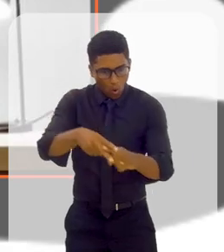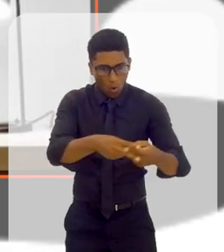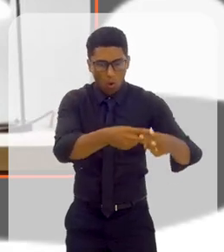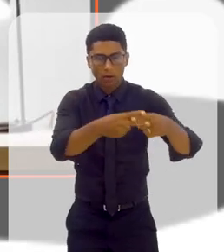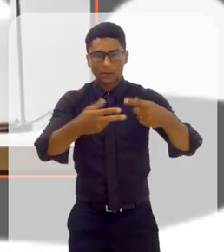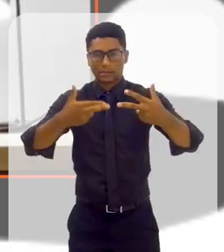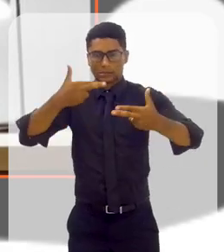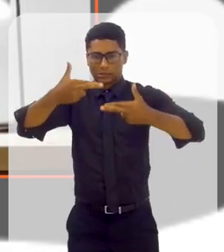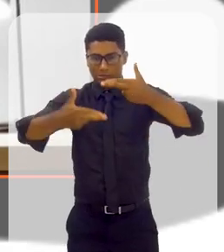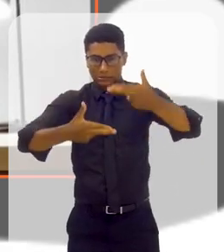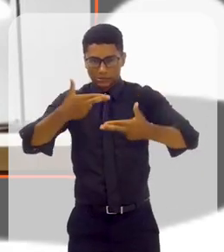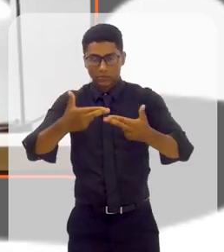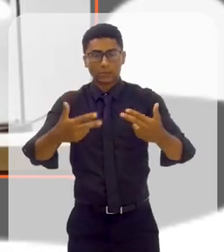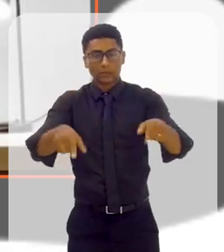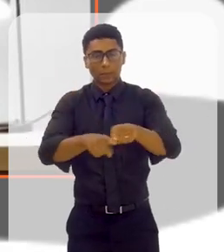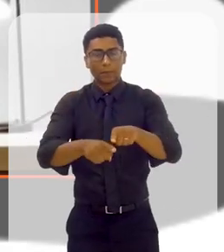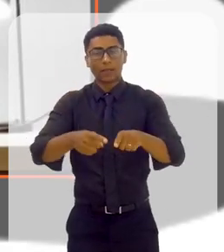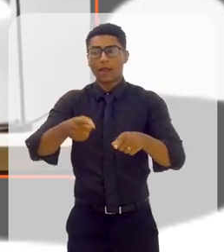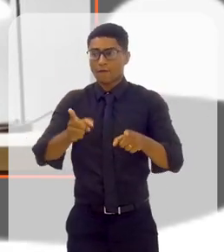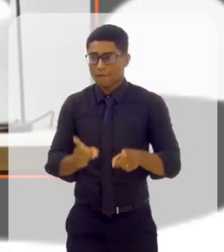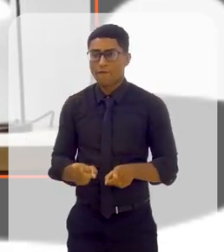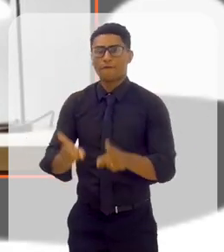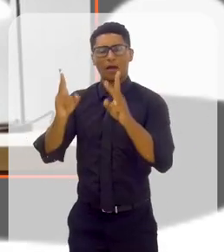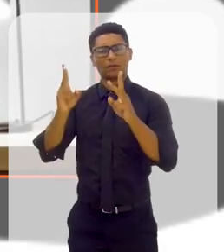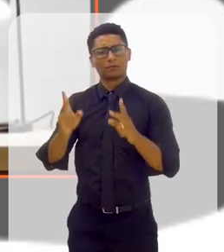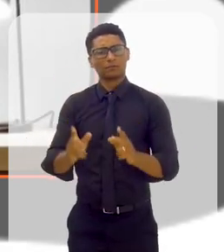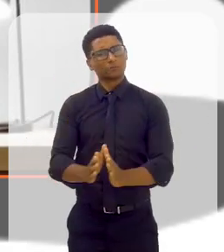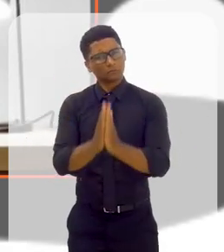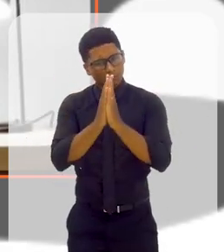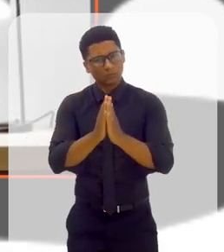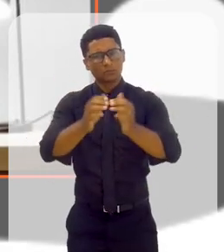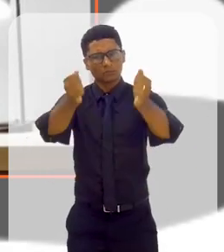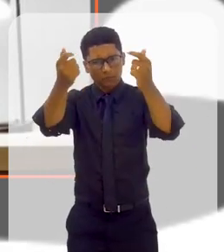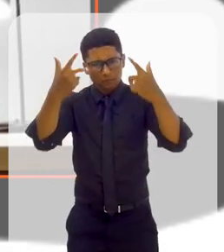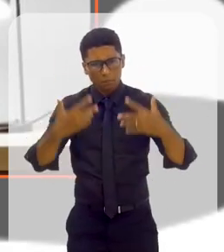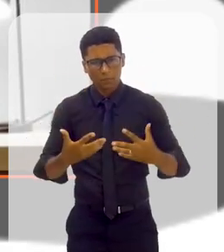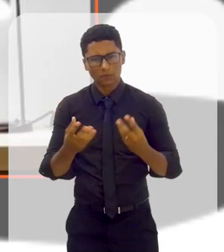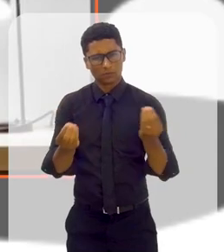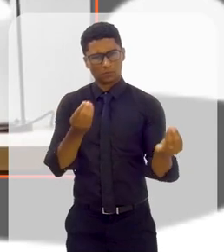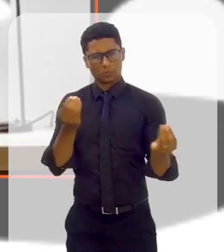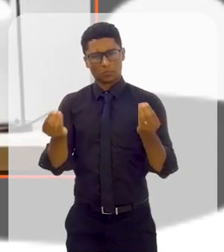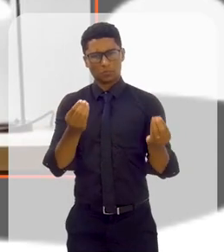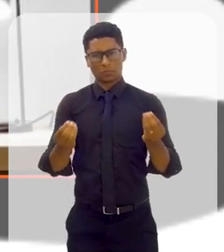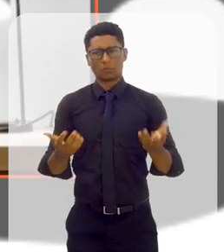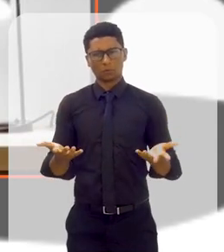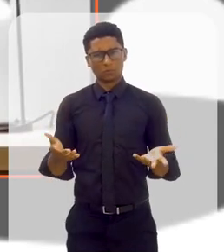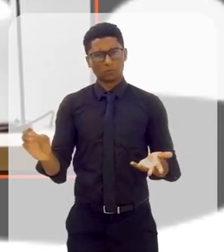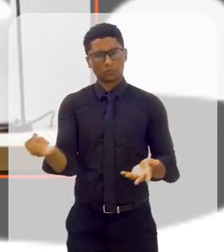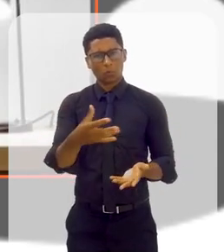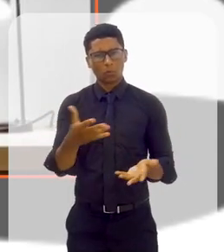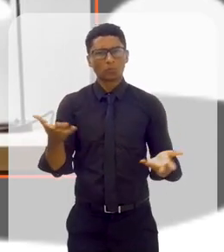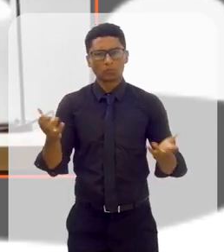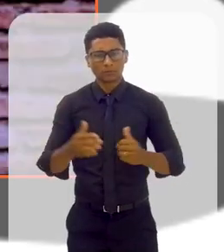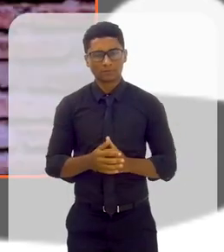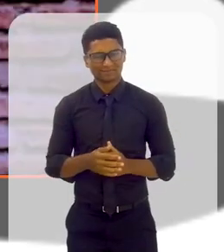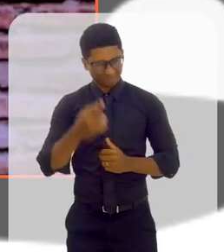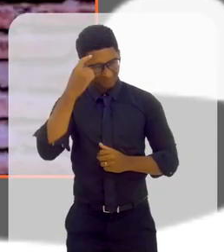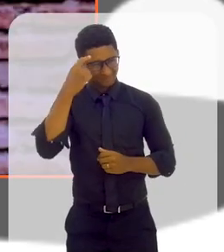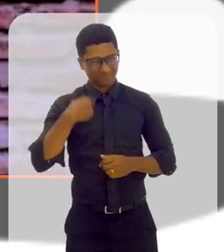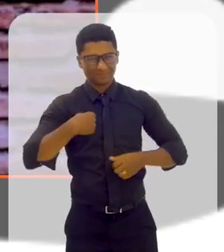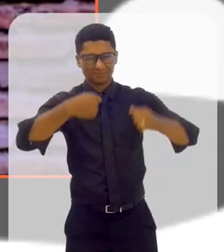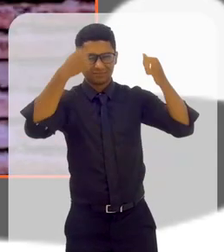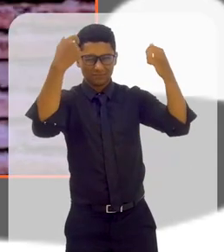de reciclar, ela revende. Eu queria que você explicasse esse mecanismo tão inovador. Quando eu falei da